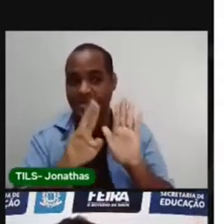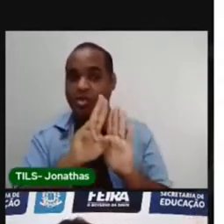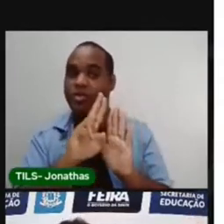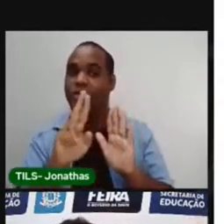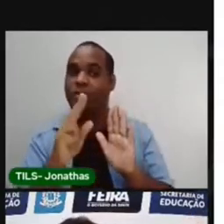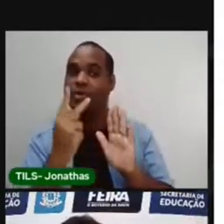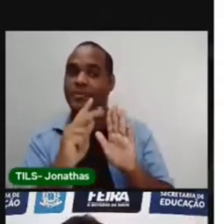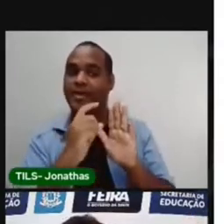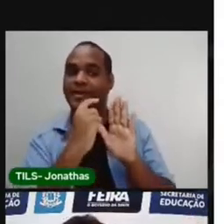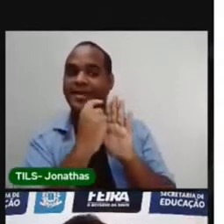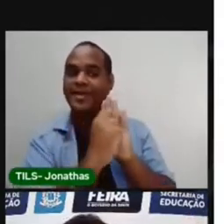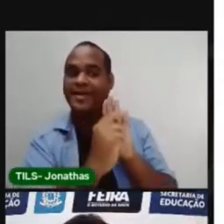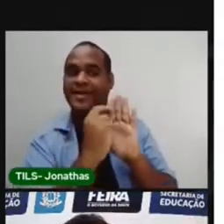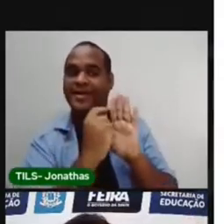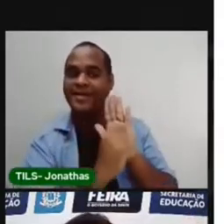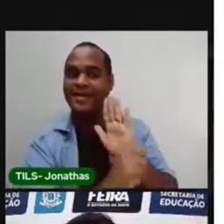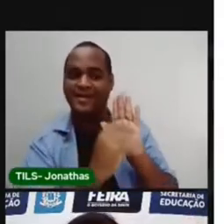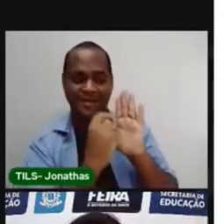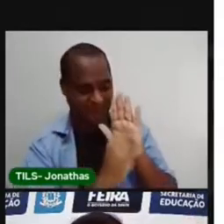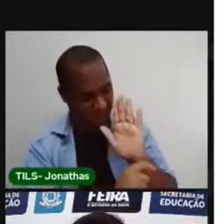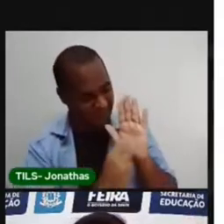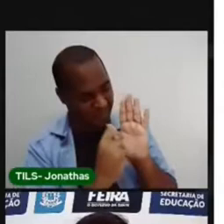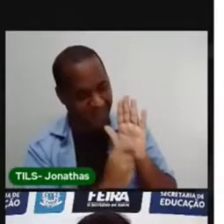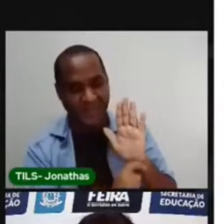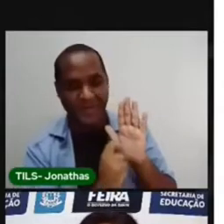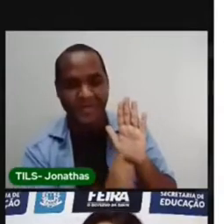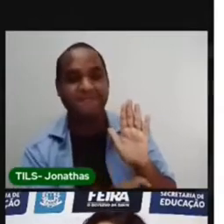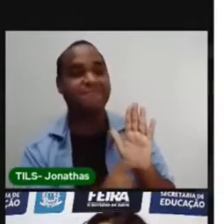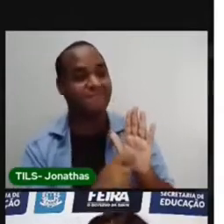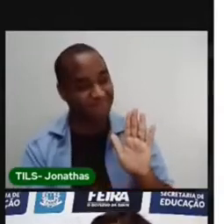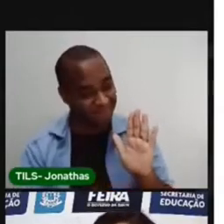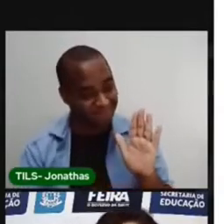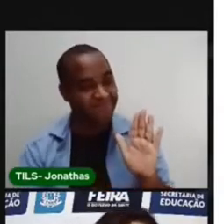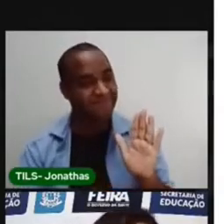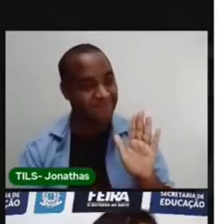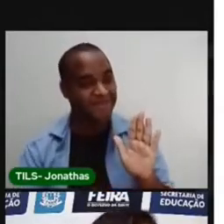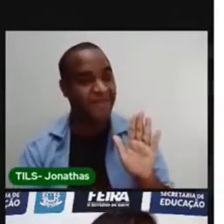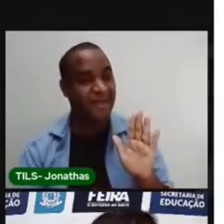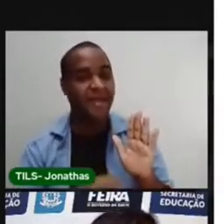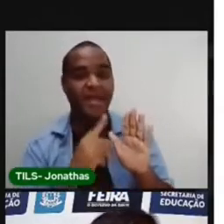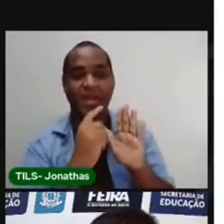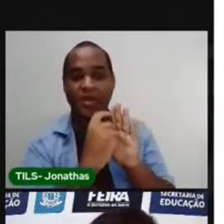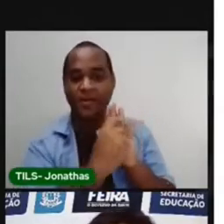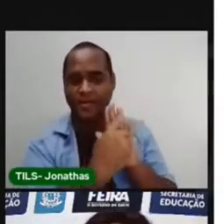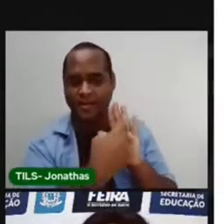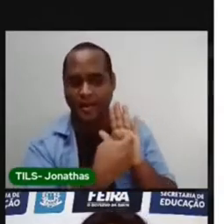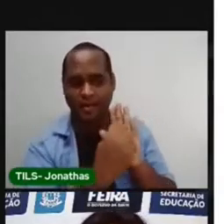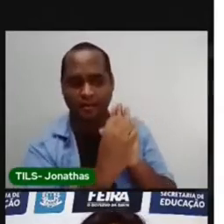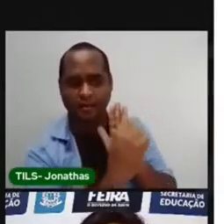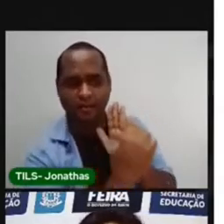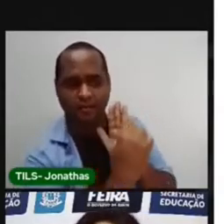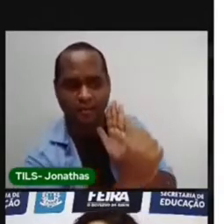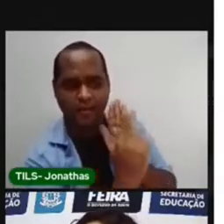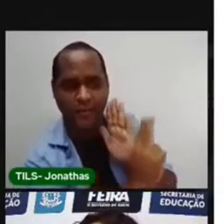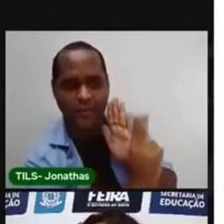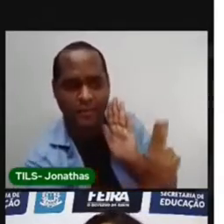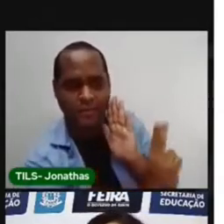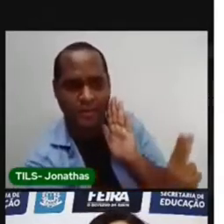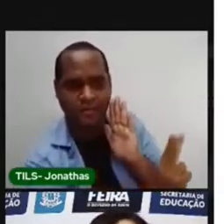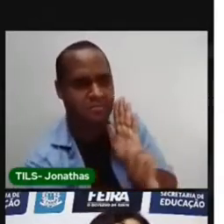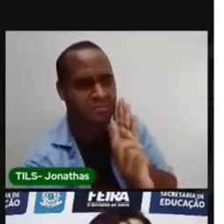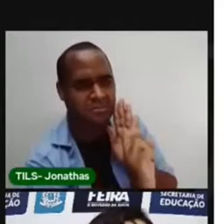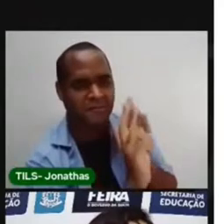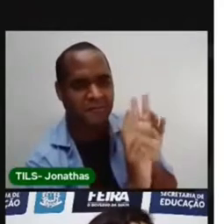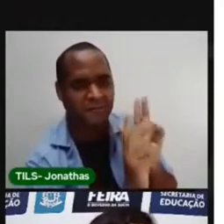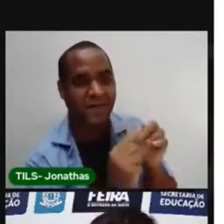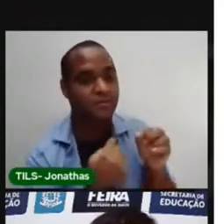nomes um embaixo do outro. A gente não vai colocar na mesma linha. A